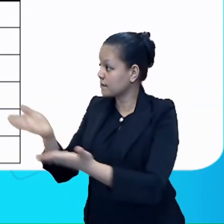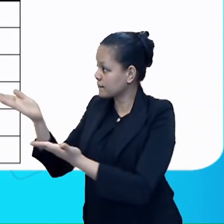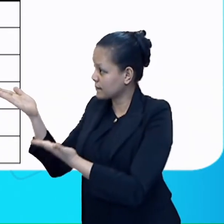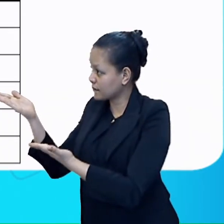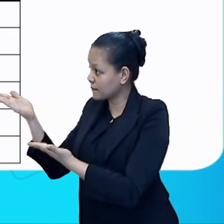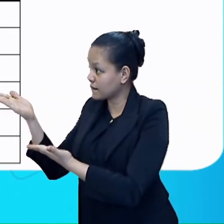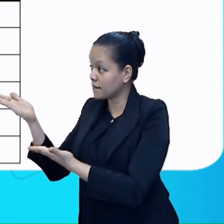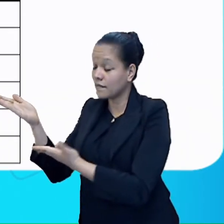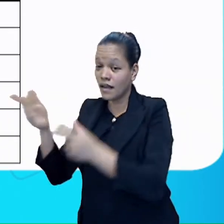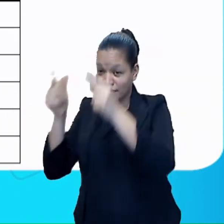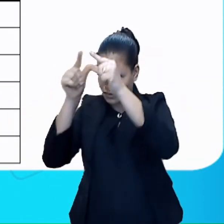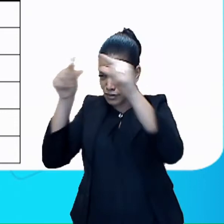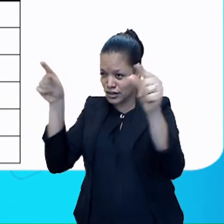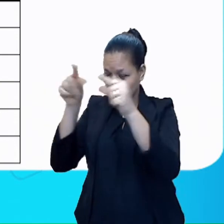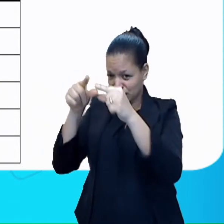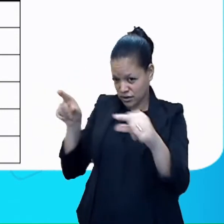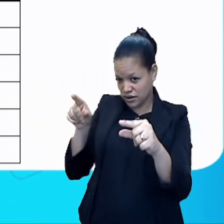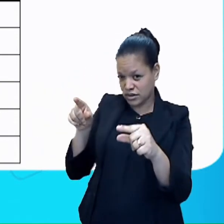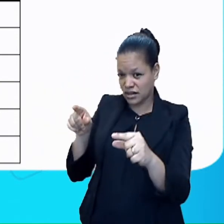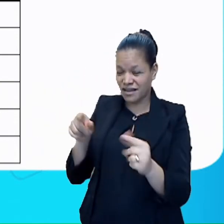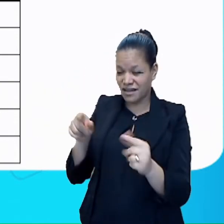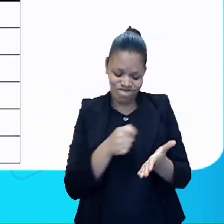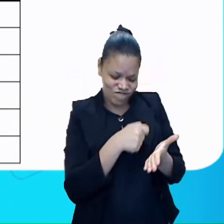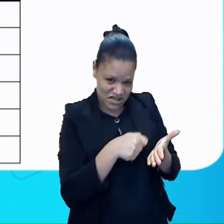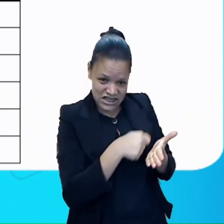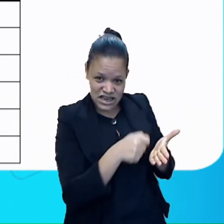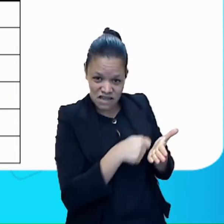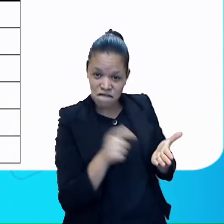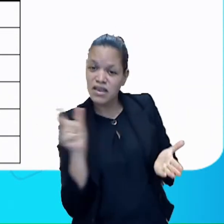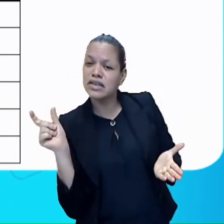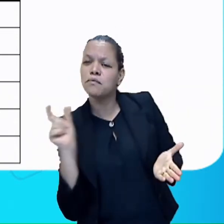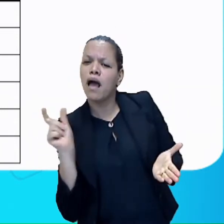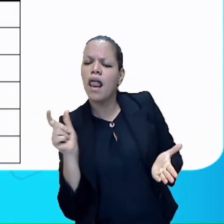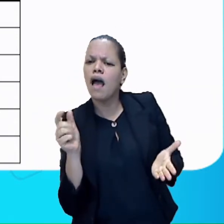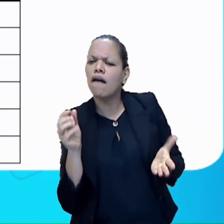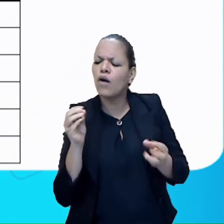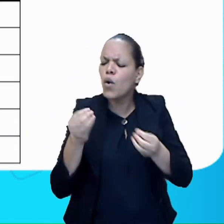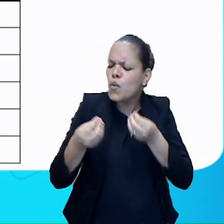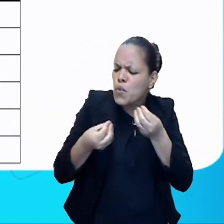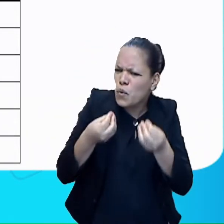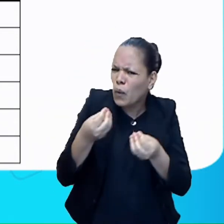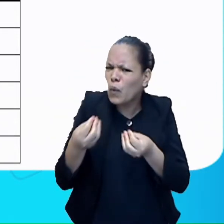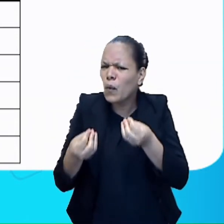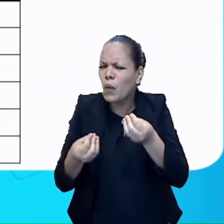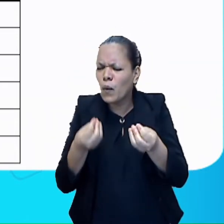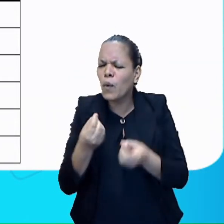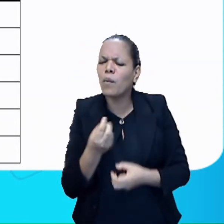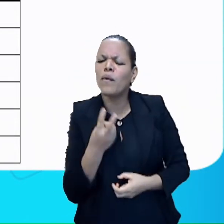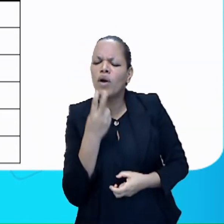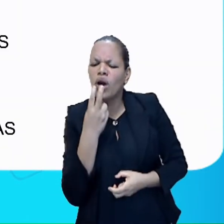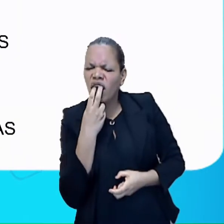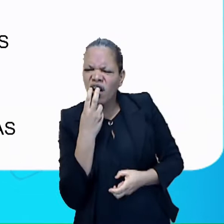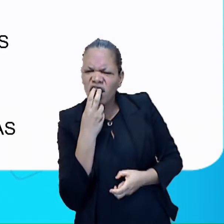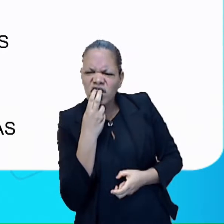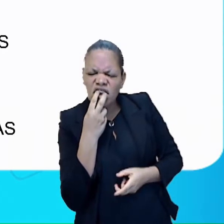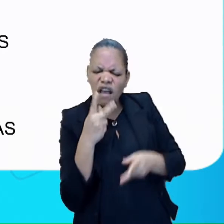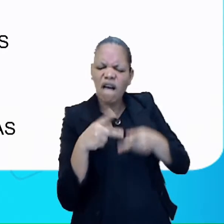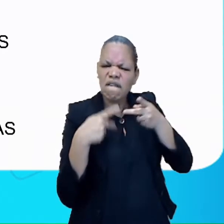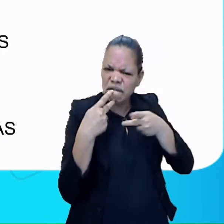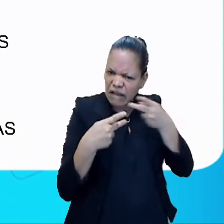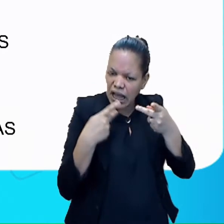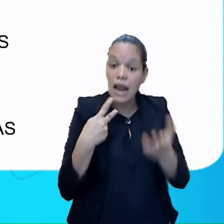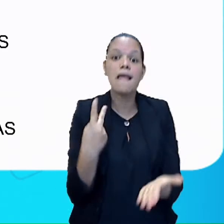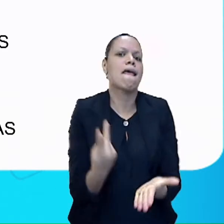jeito que o Chico Bento fala. Depois escreva-as corretamente. Então, nós vamos voltar lá